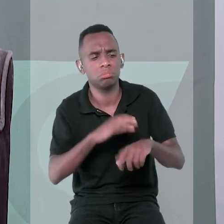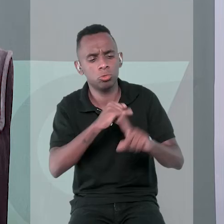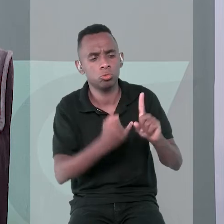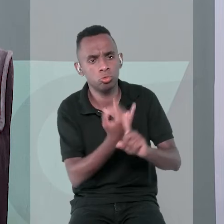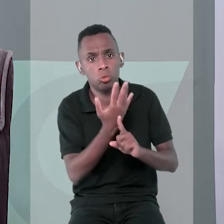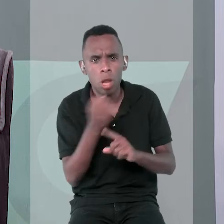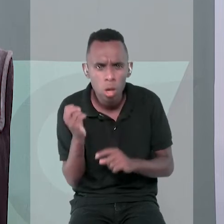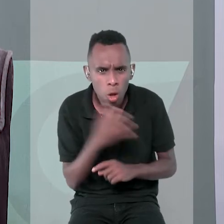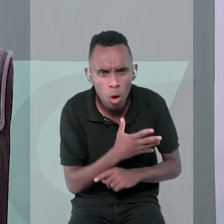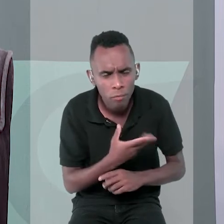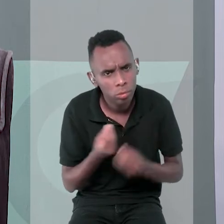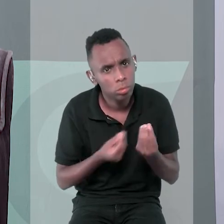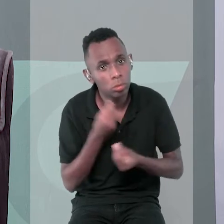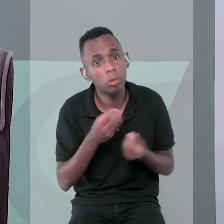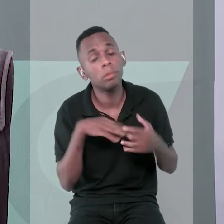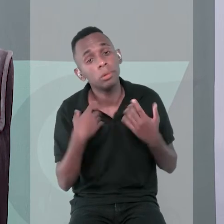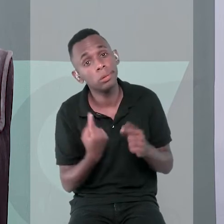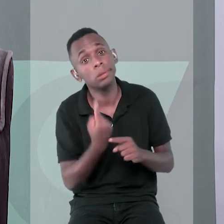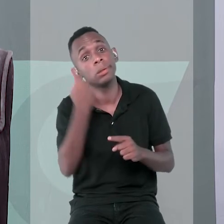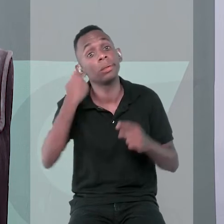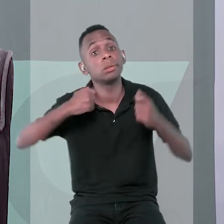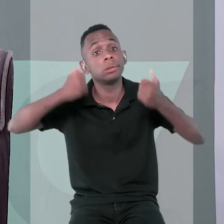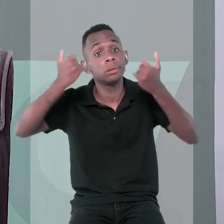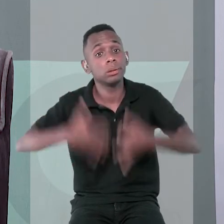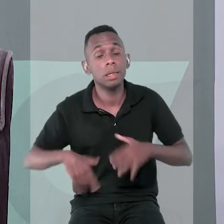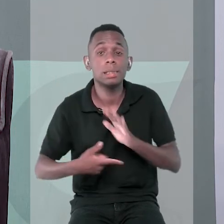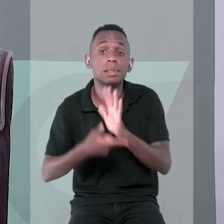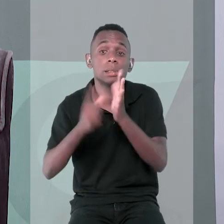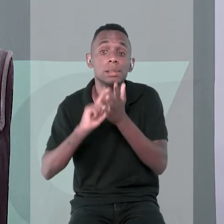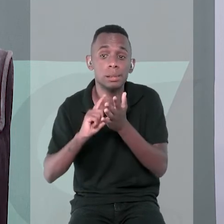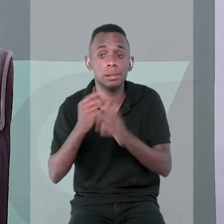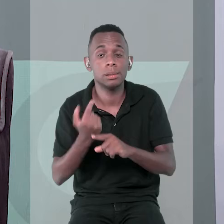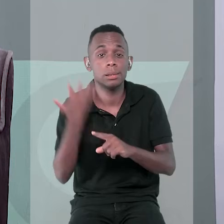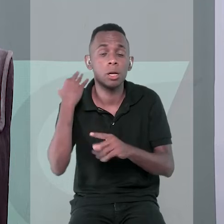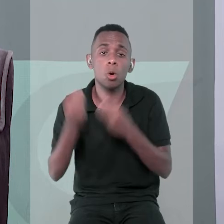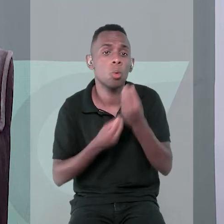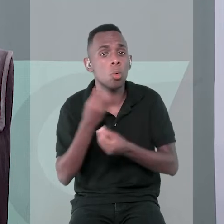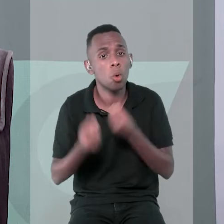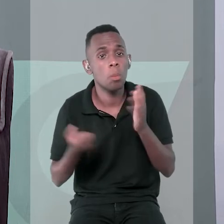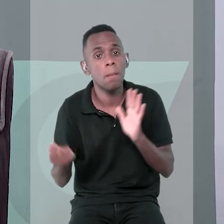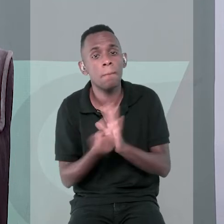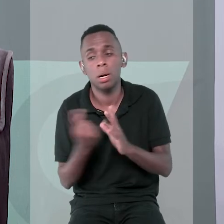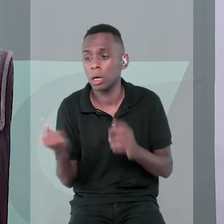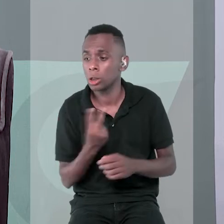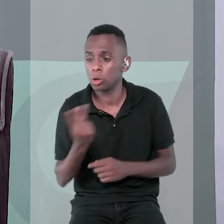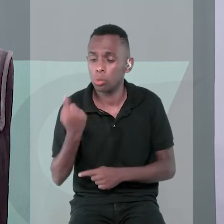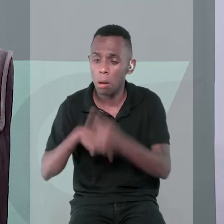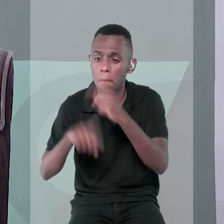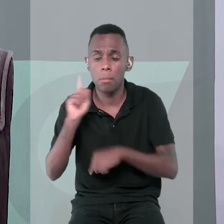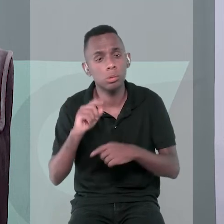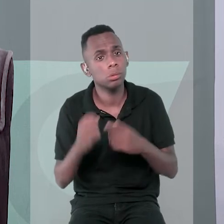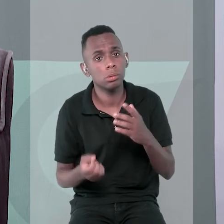é moderna, então, por isso que eu digo, ela é moderna antes da modernidade. E em que medida elas foram revolucionárias